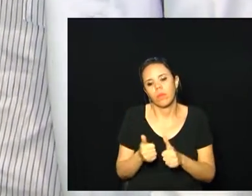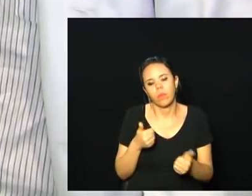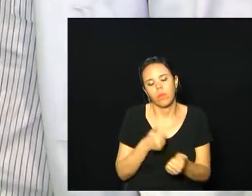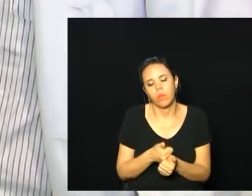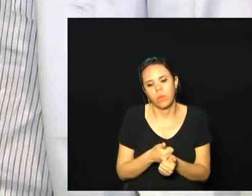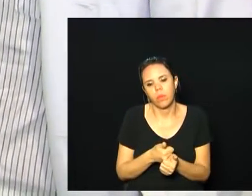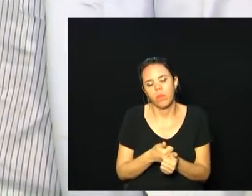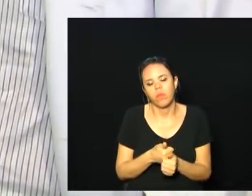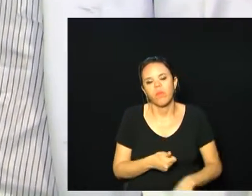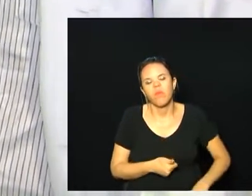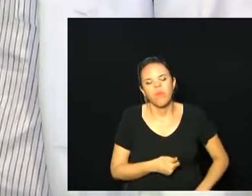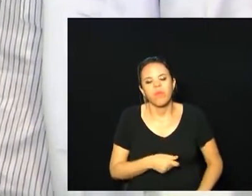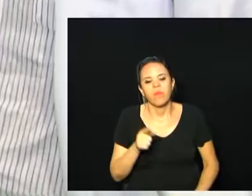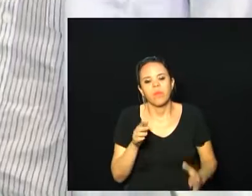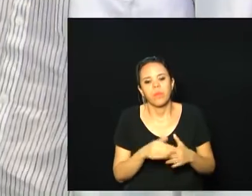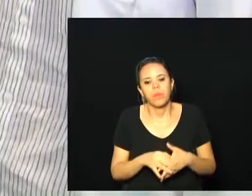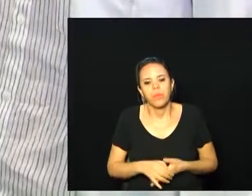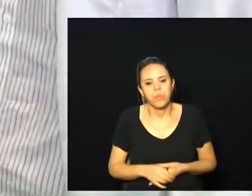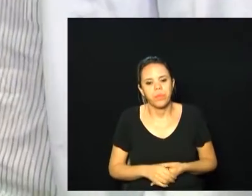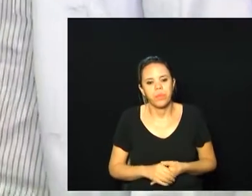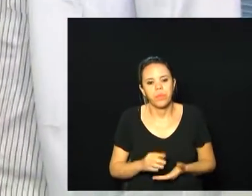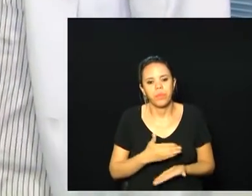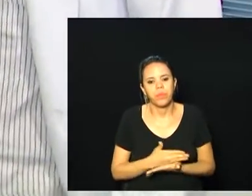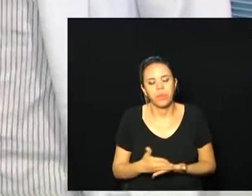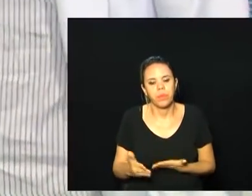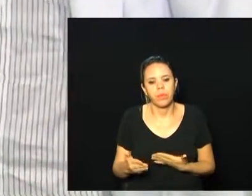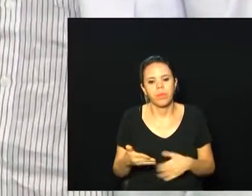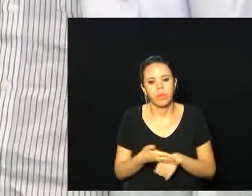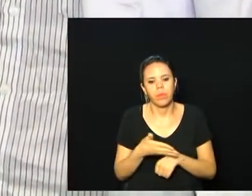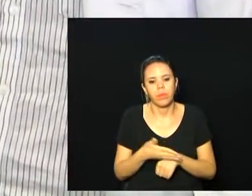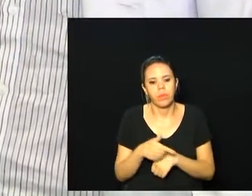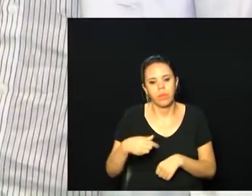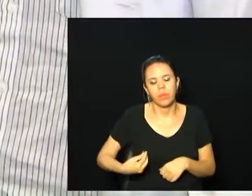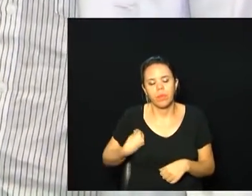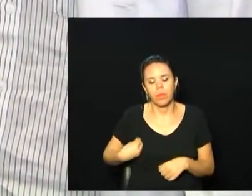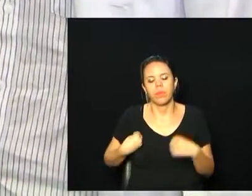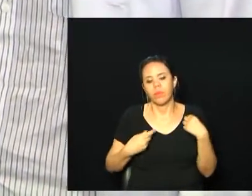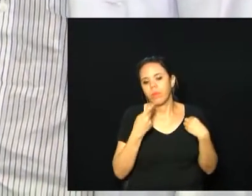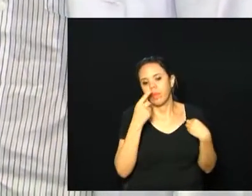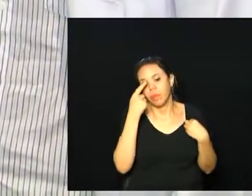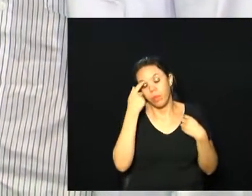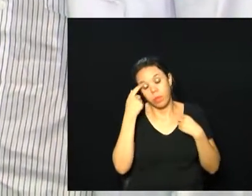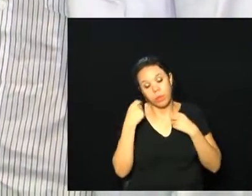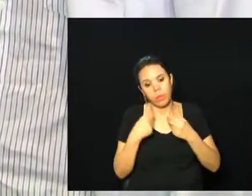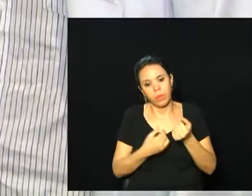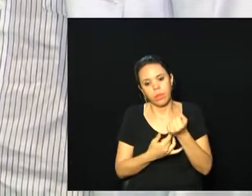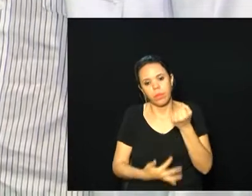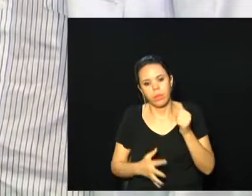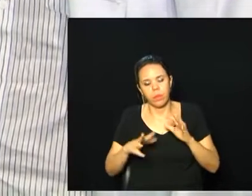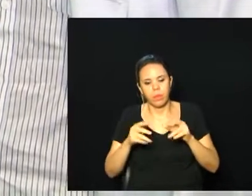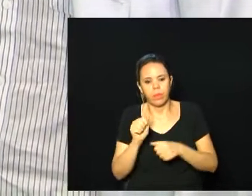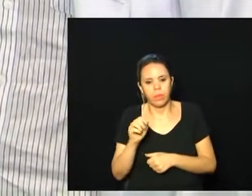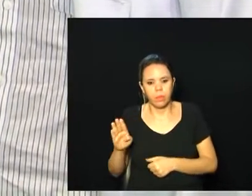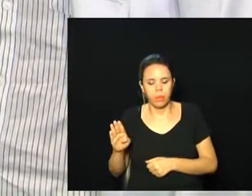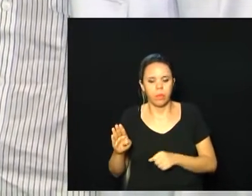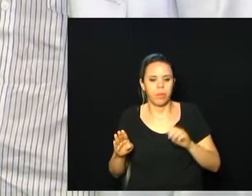perto da onde você mora. Doutor, logo no começo da nossa participação ao vivo aqui, eu falei que os tipos de sangue AB e